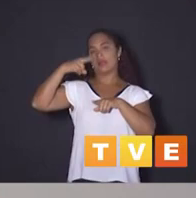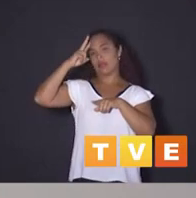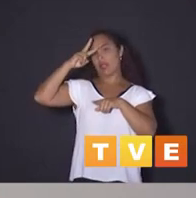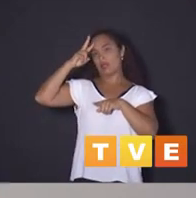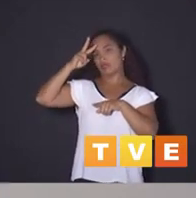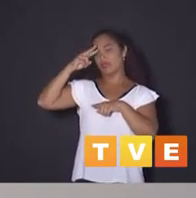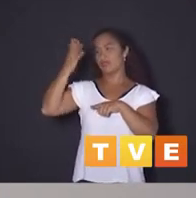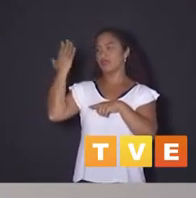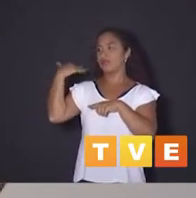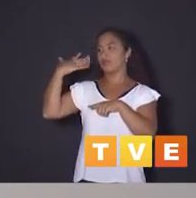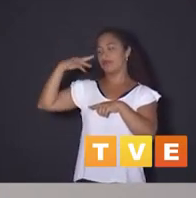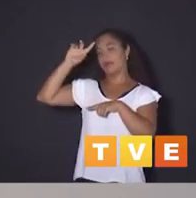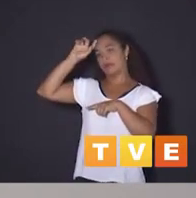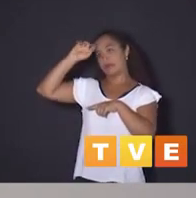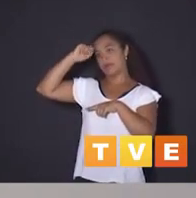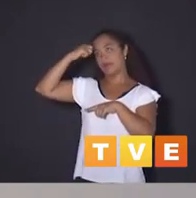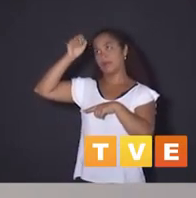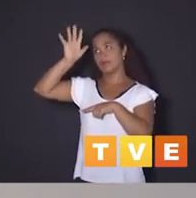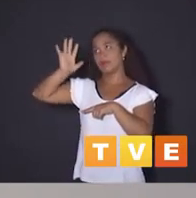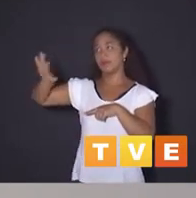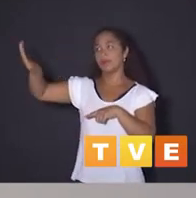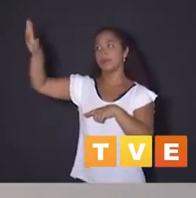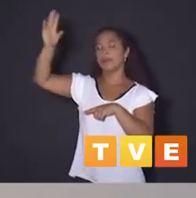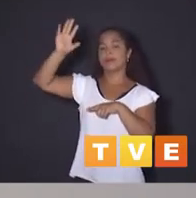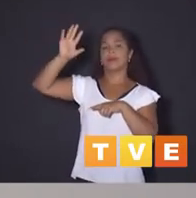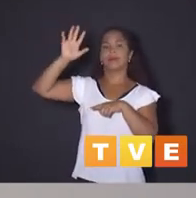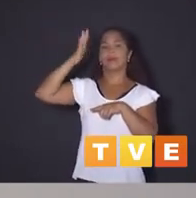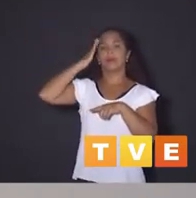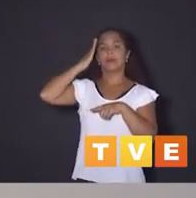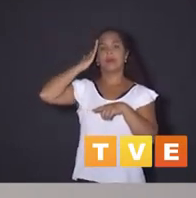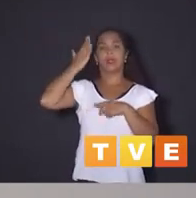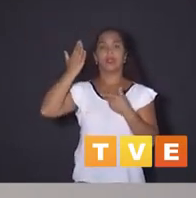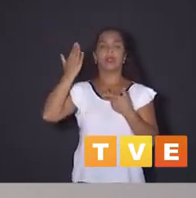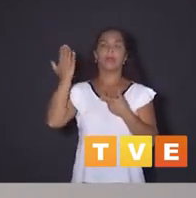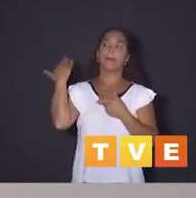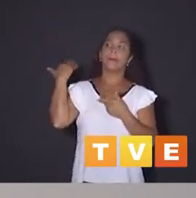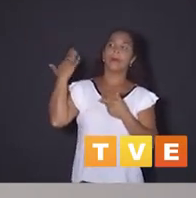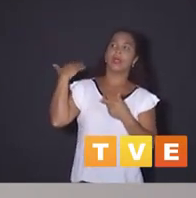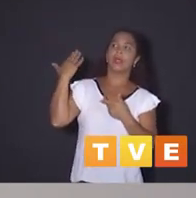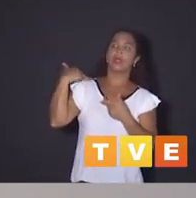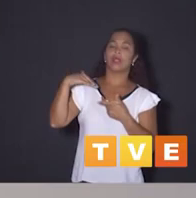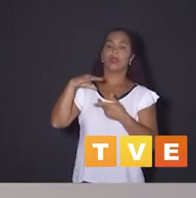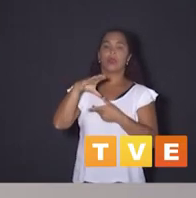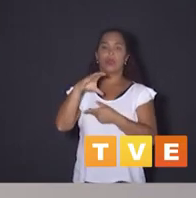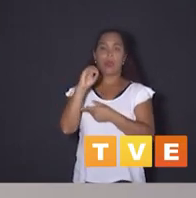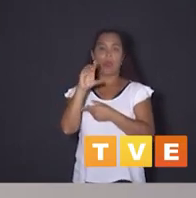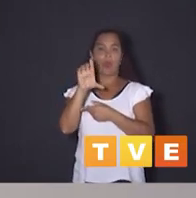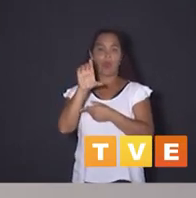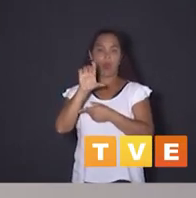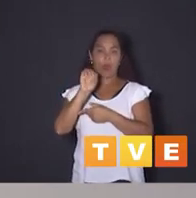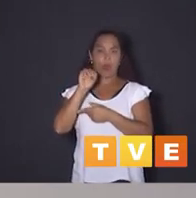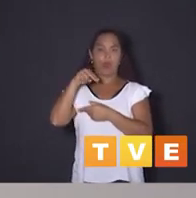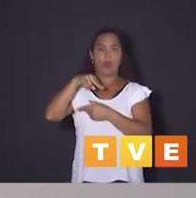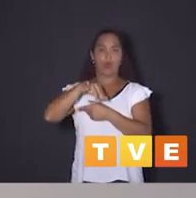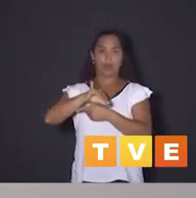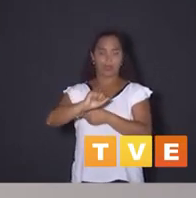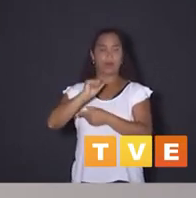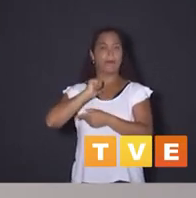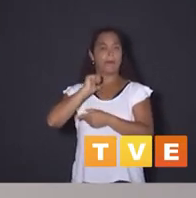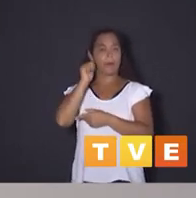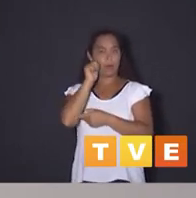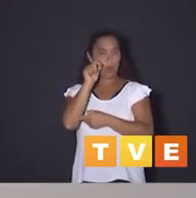fruto ainda de uma relação de classes néon uma vez que a gente teve no período colonial mulheres trabalhadoras